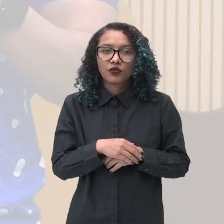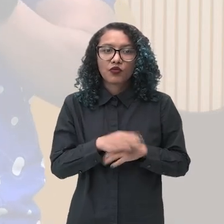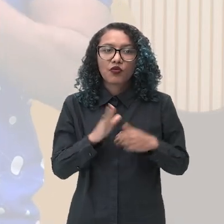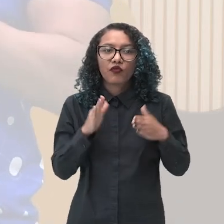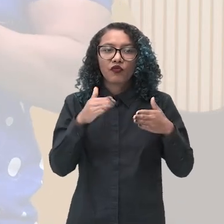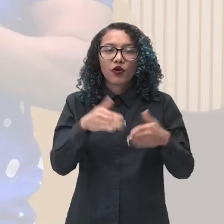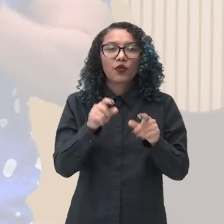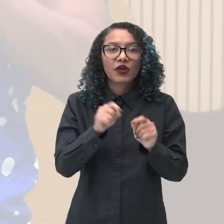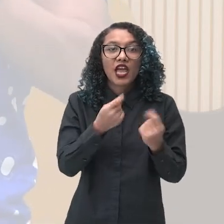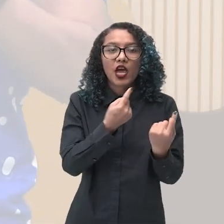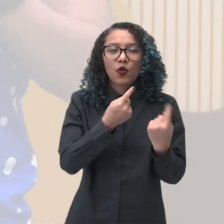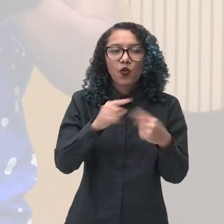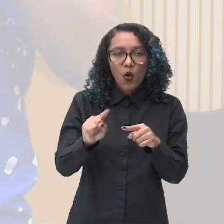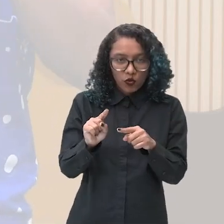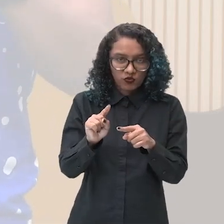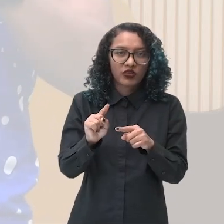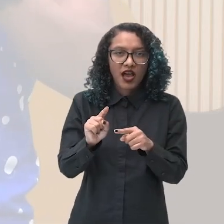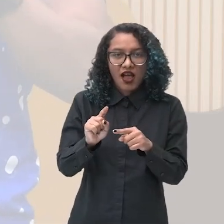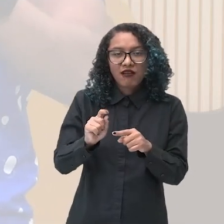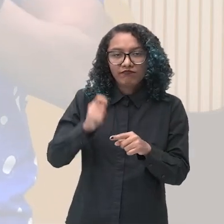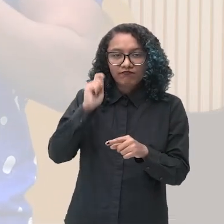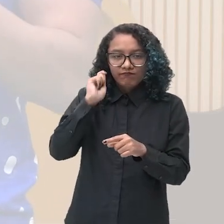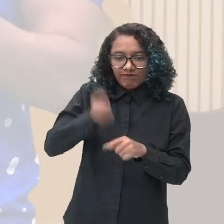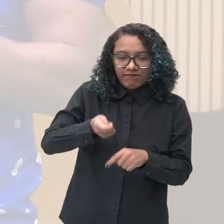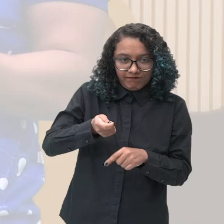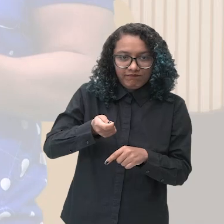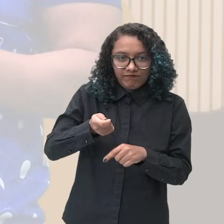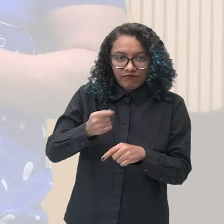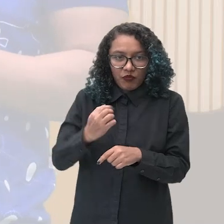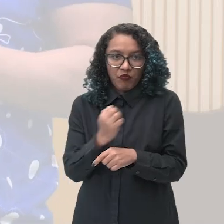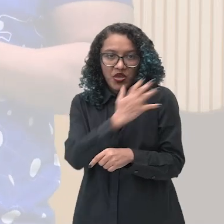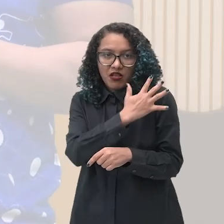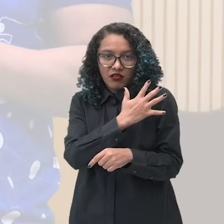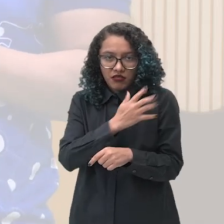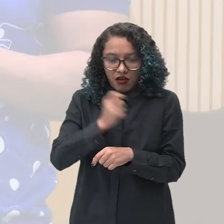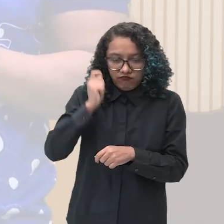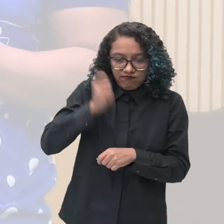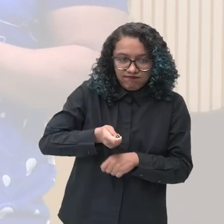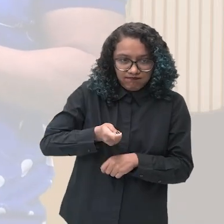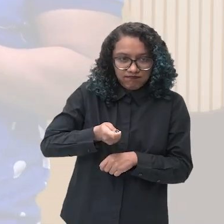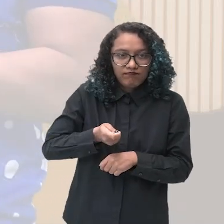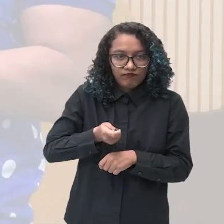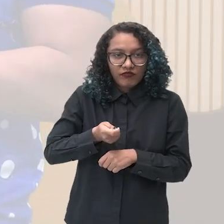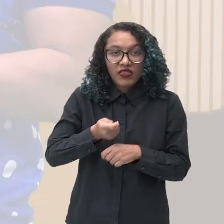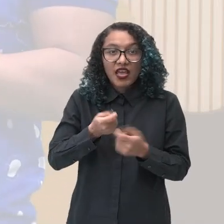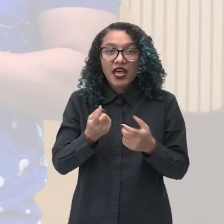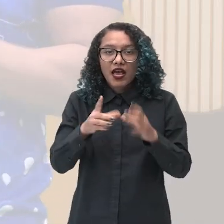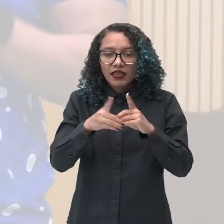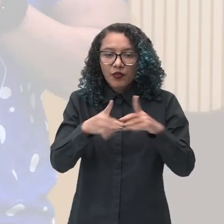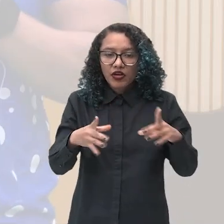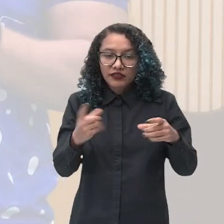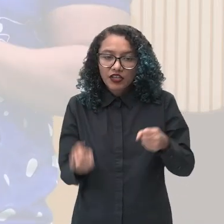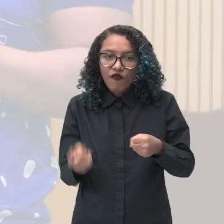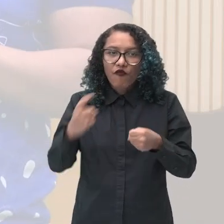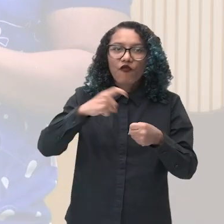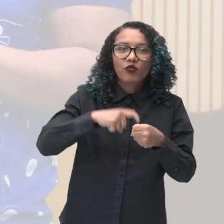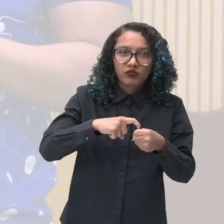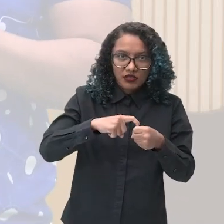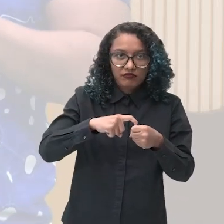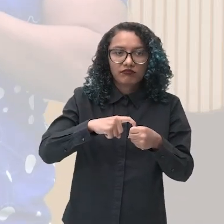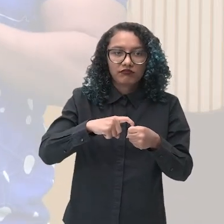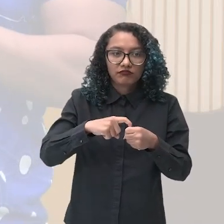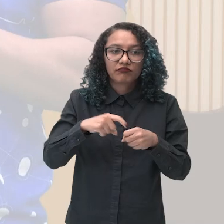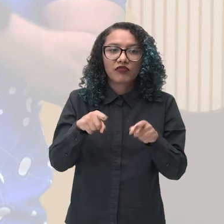regime militar, tá certo? Então, a ideia era lutar para a gente restabelecer o regime democrático aqui no nosso país. Ele lutava